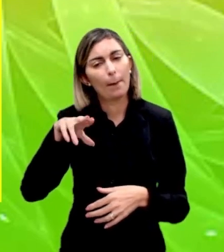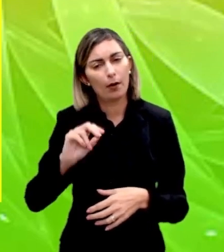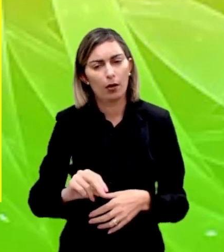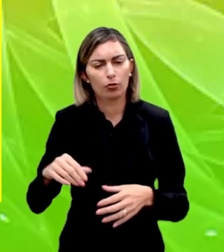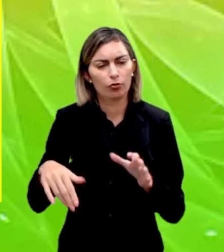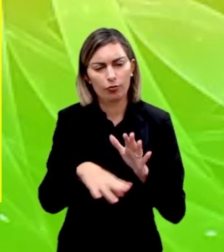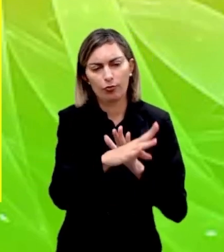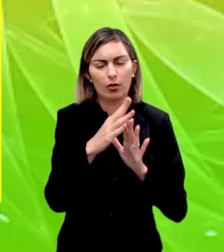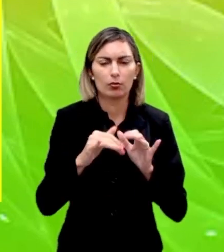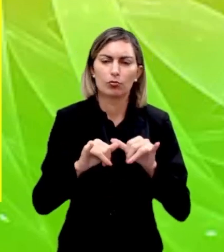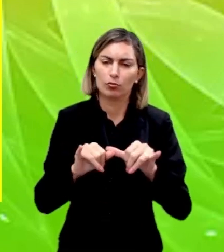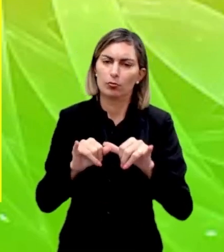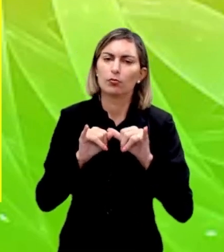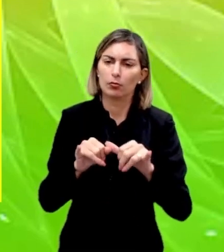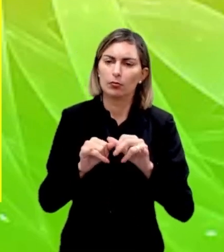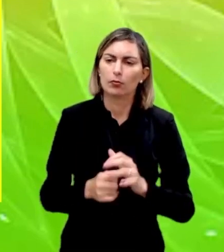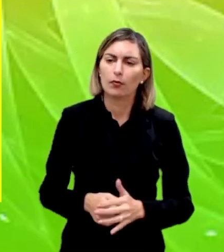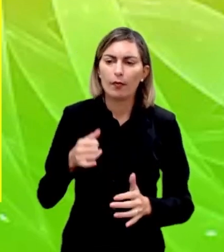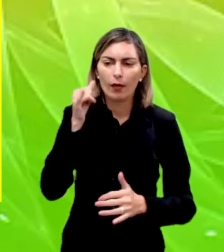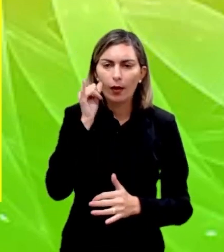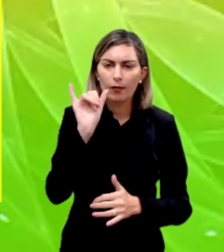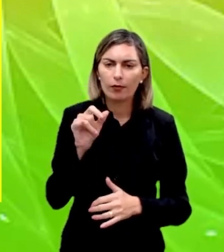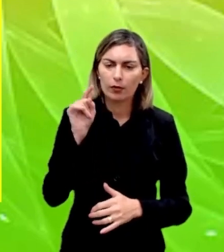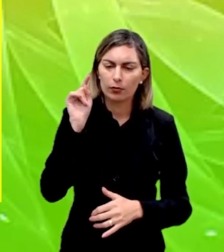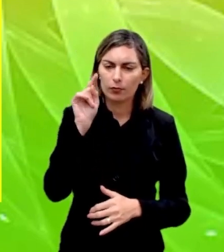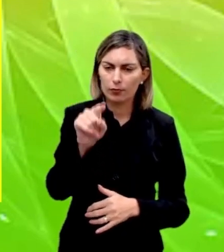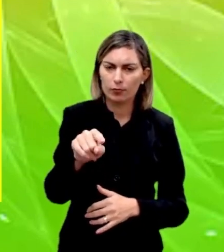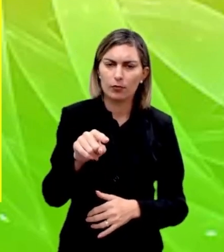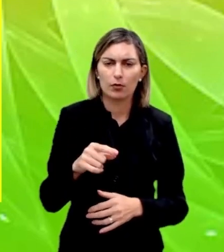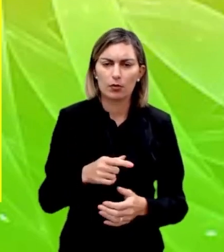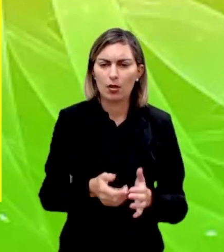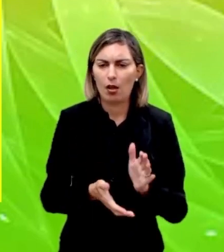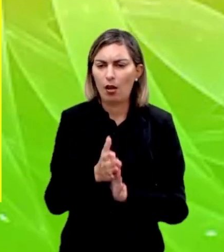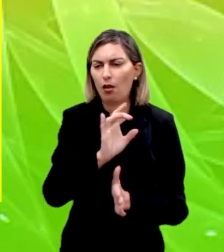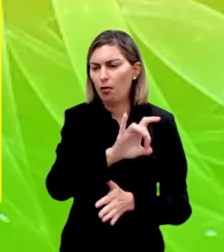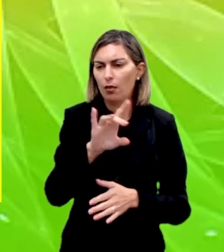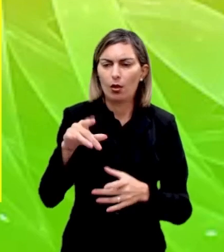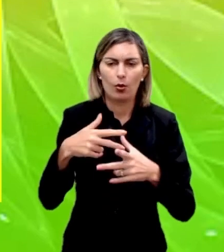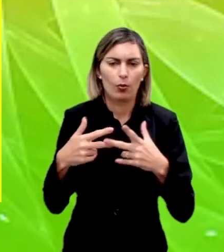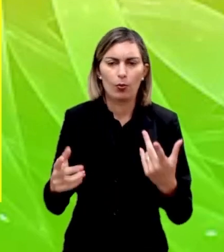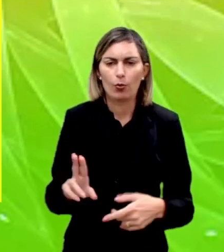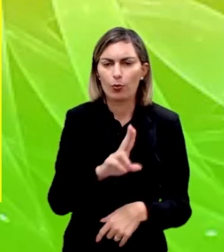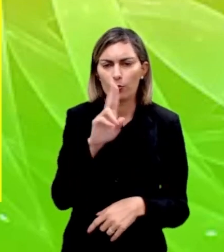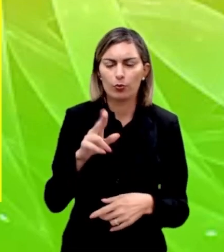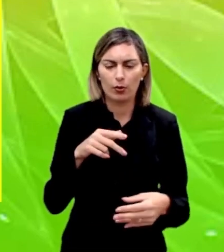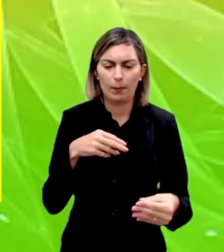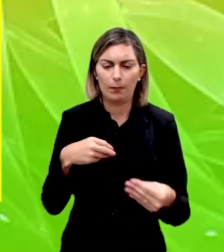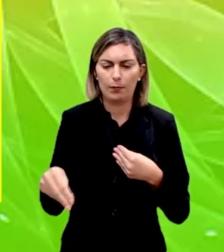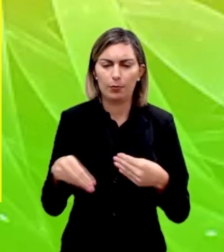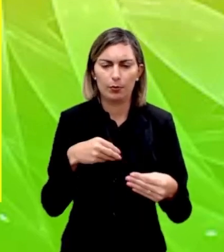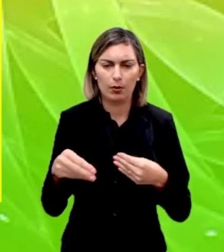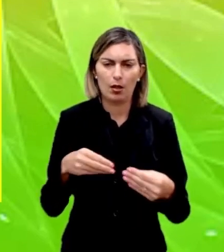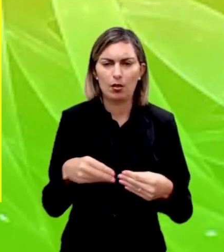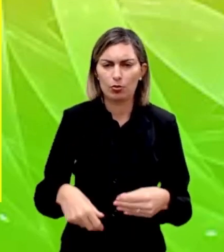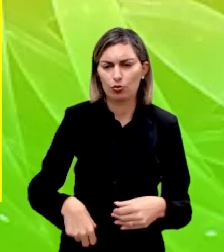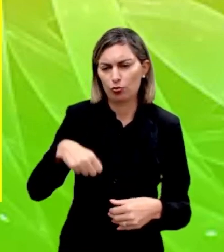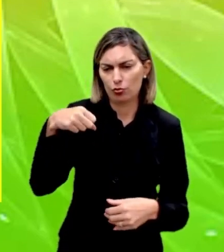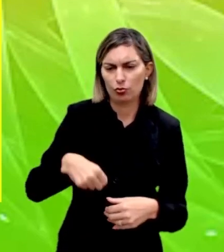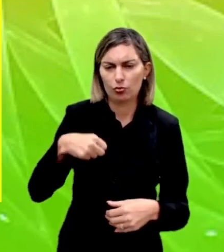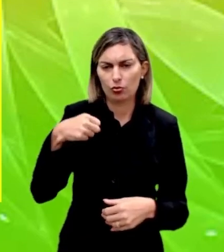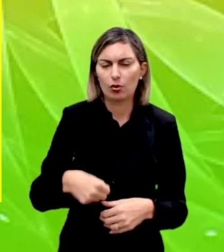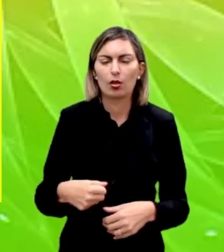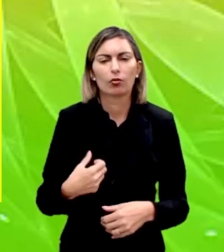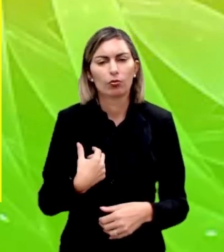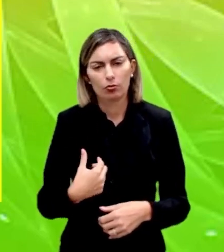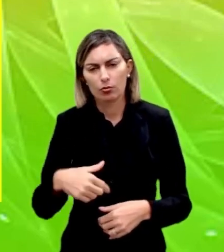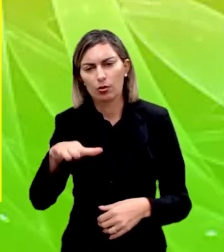ao supermercado. Evita de você, para cada coisa dessa, usar um plástico, usar um saco plástico e levar